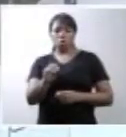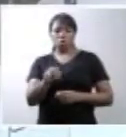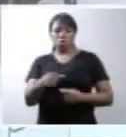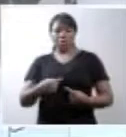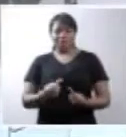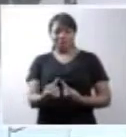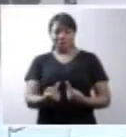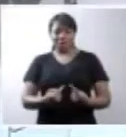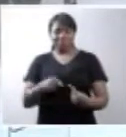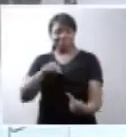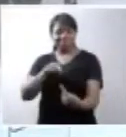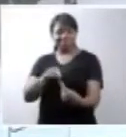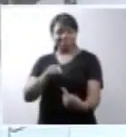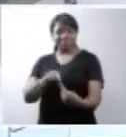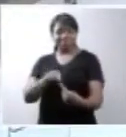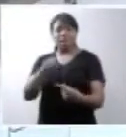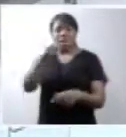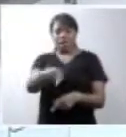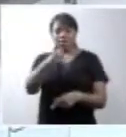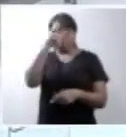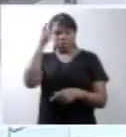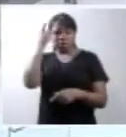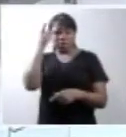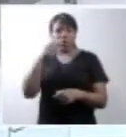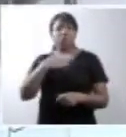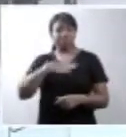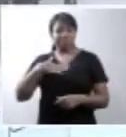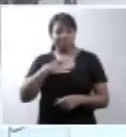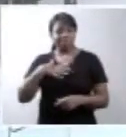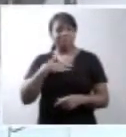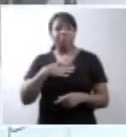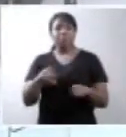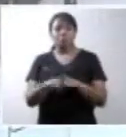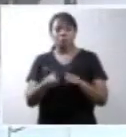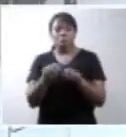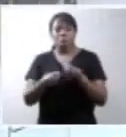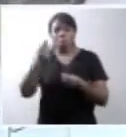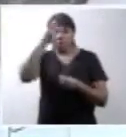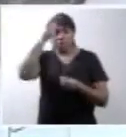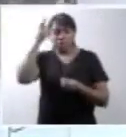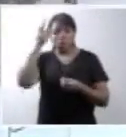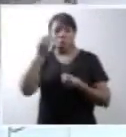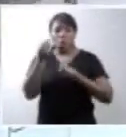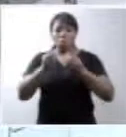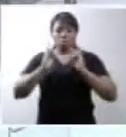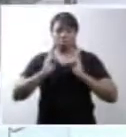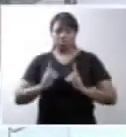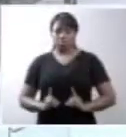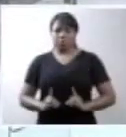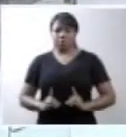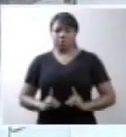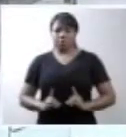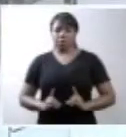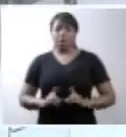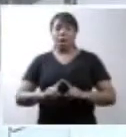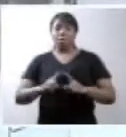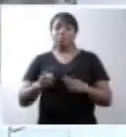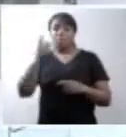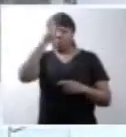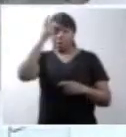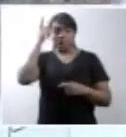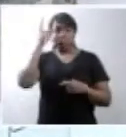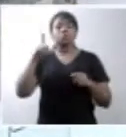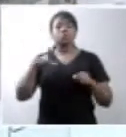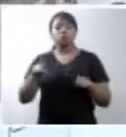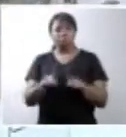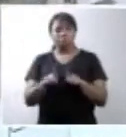mediadora para que uma pessoa seja ou não considerada pessoa com deficiência e, consequentemente, pessoa